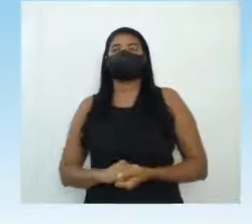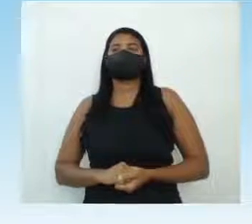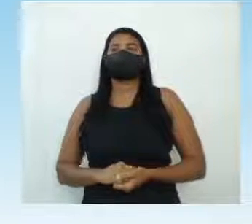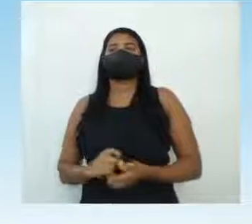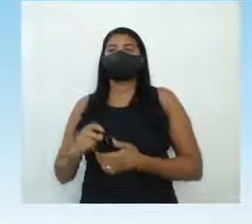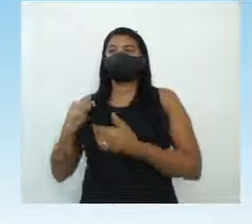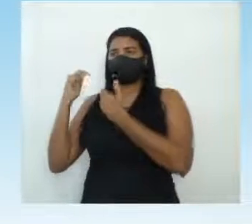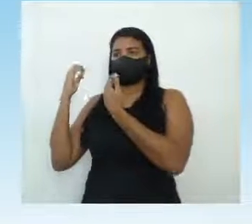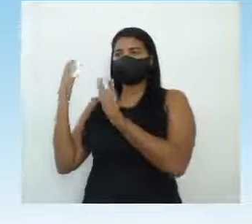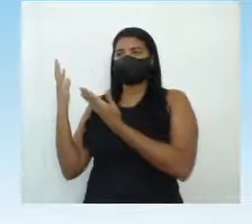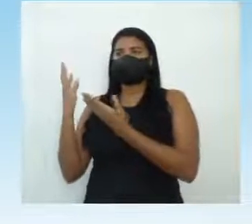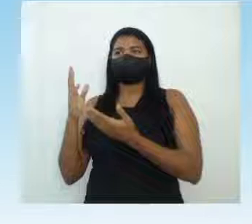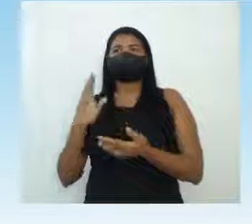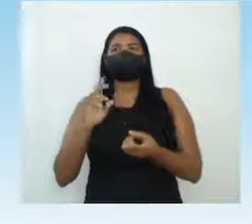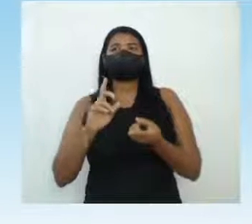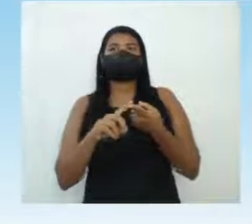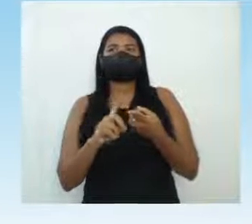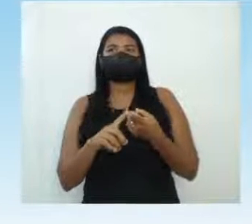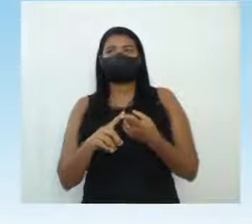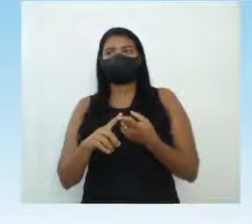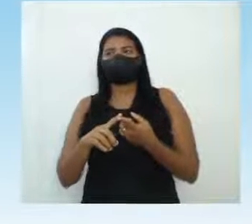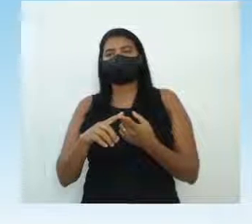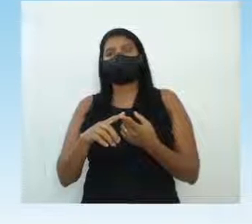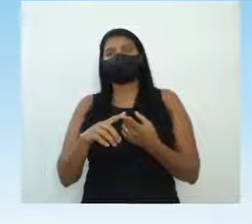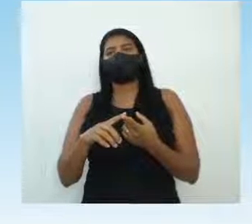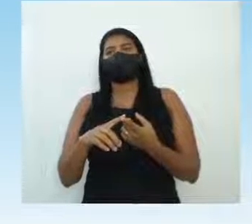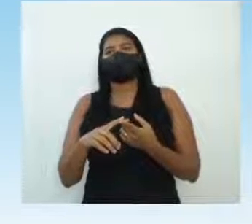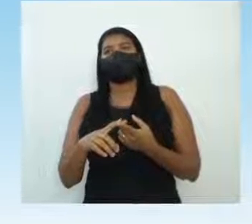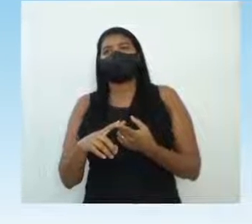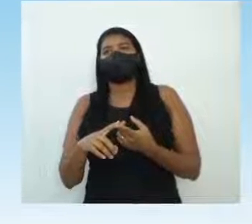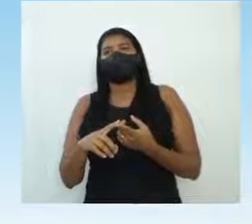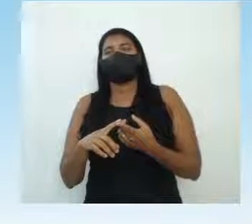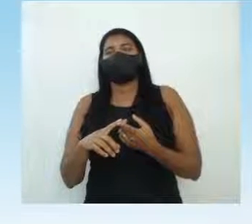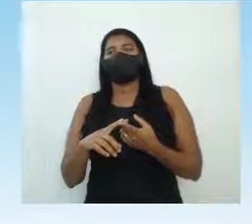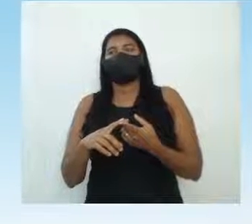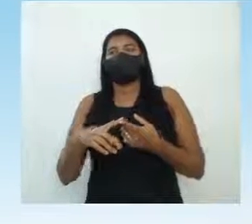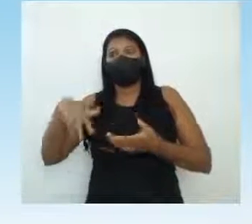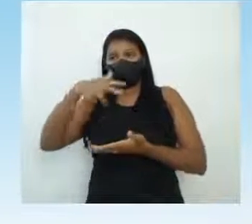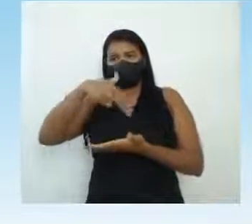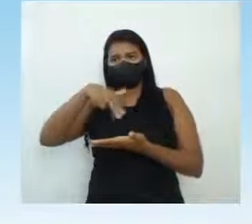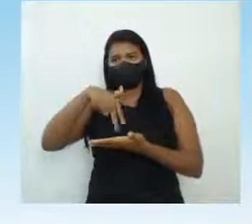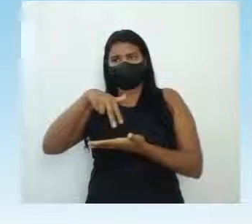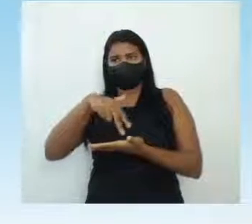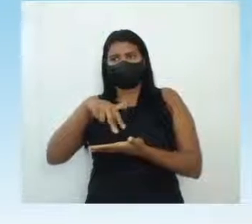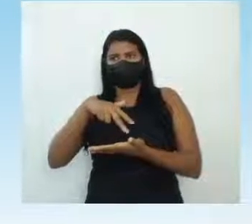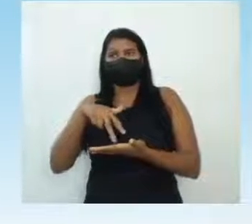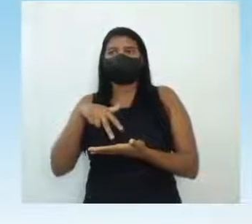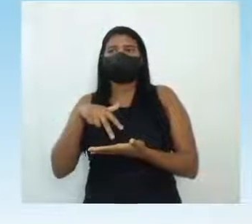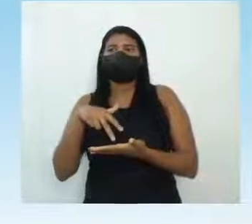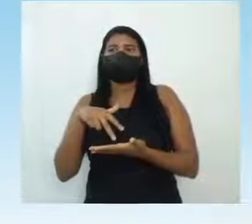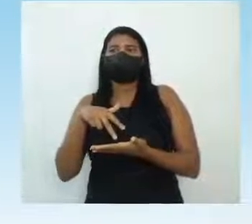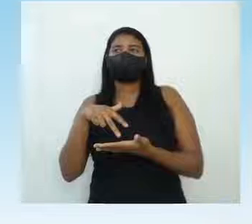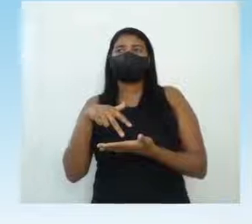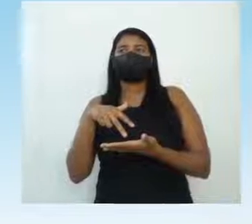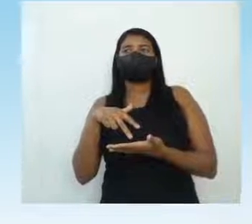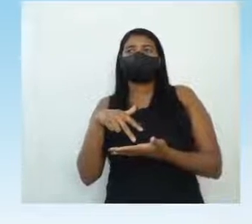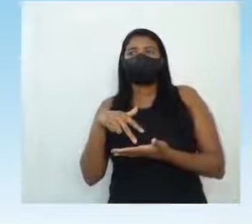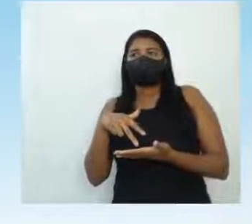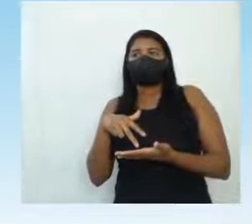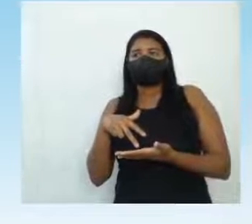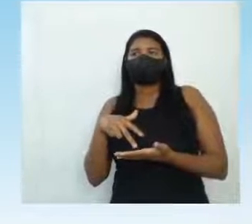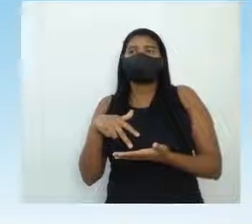Tem os freeze, que é onde quando uma dança, o bailarino está lá dançando e de repente